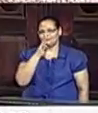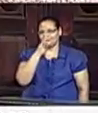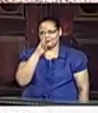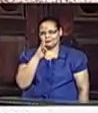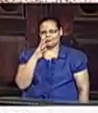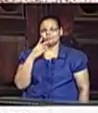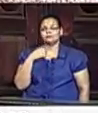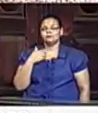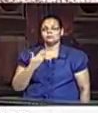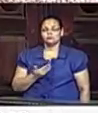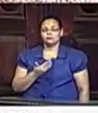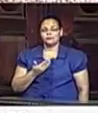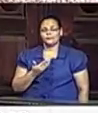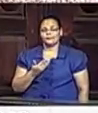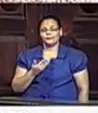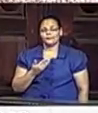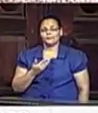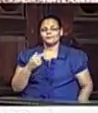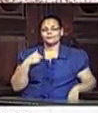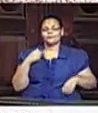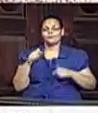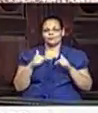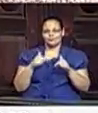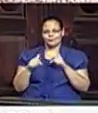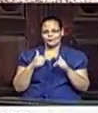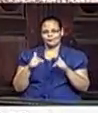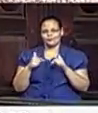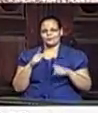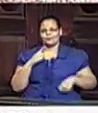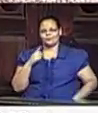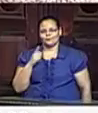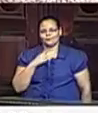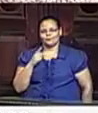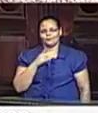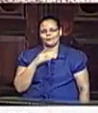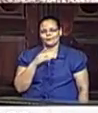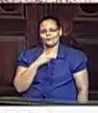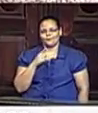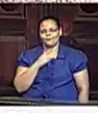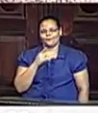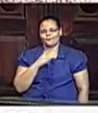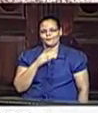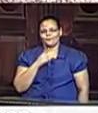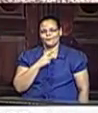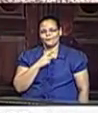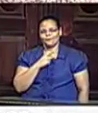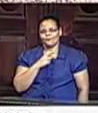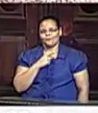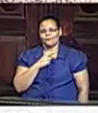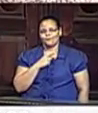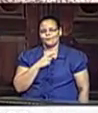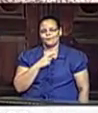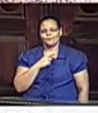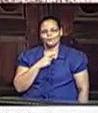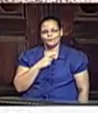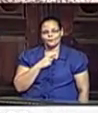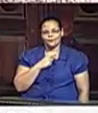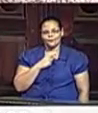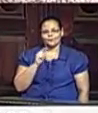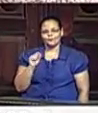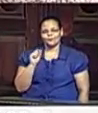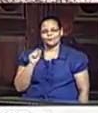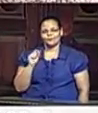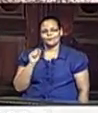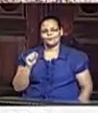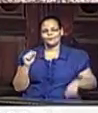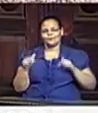seja prorrogado e parabéns pelo trabalho e que haja alguma determinação para que